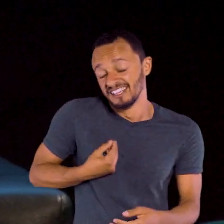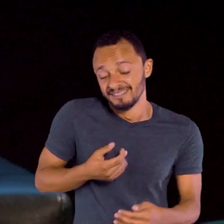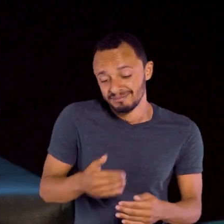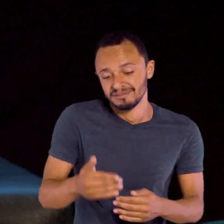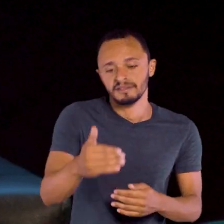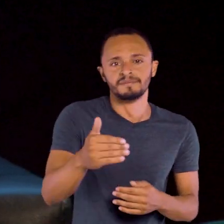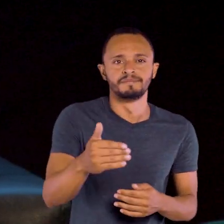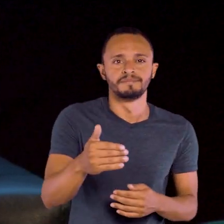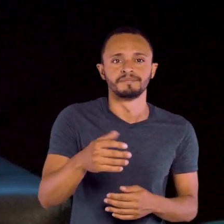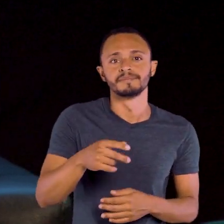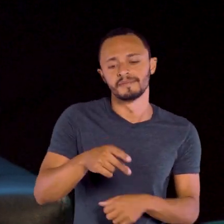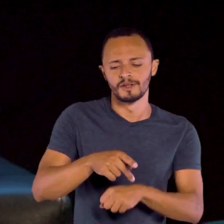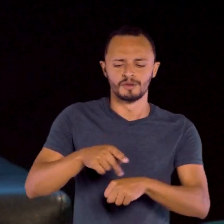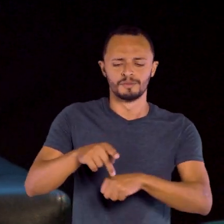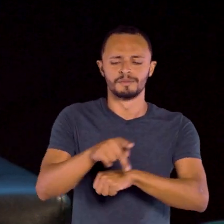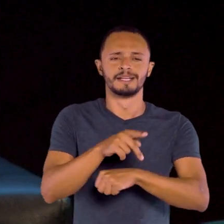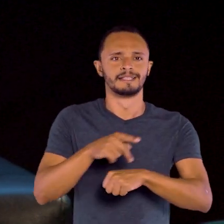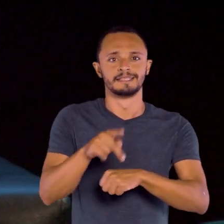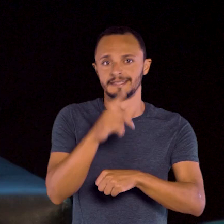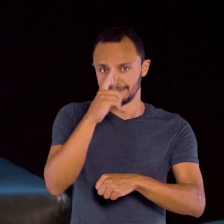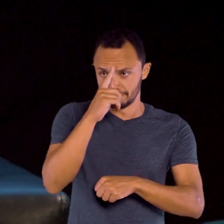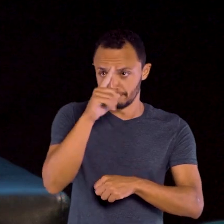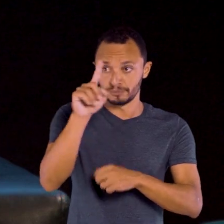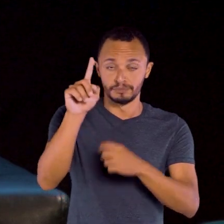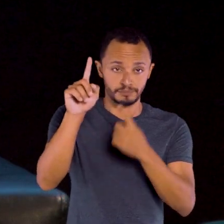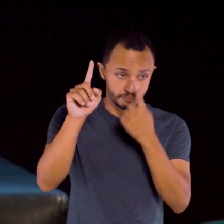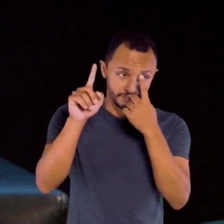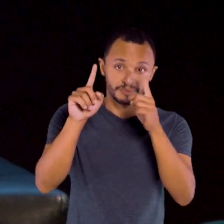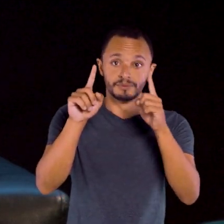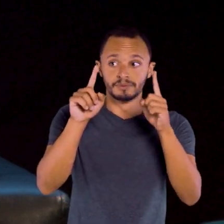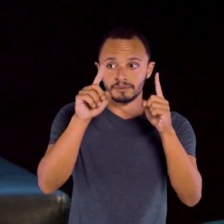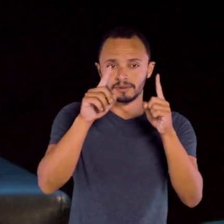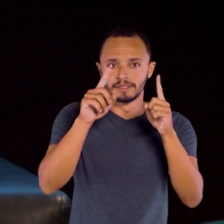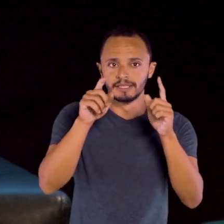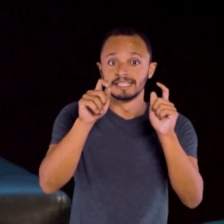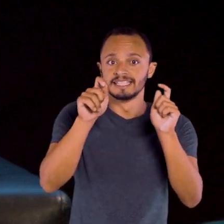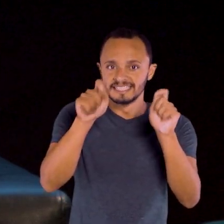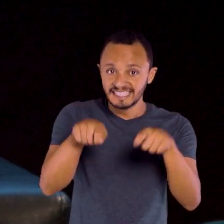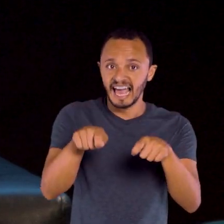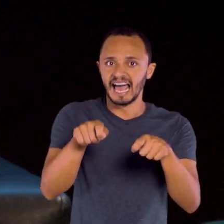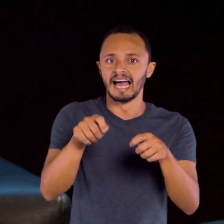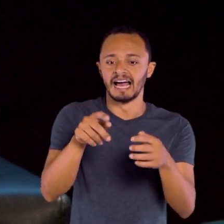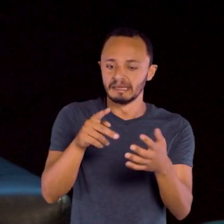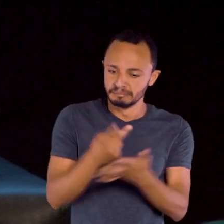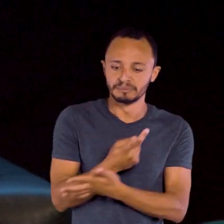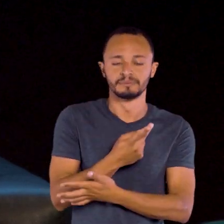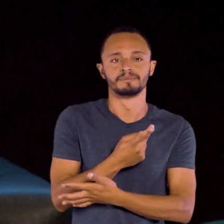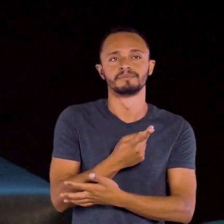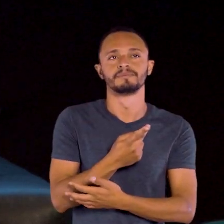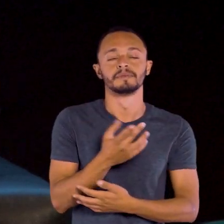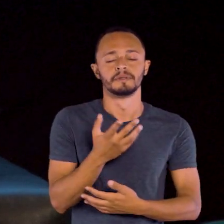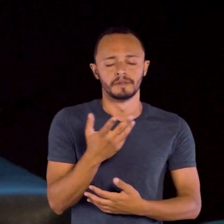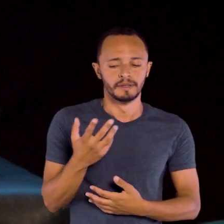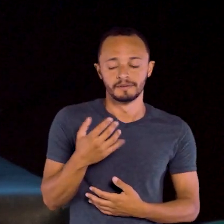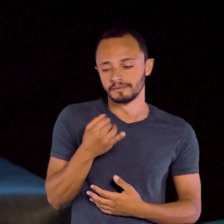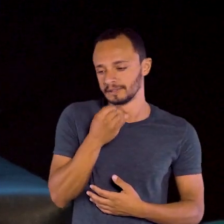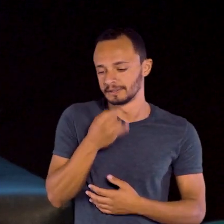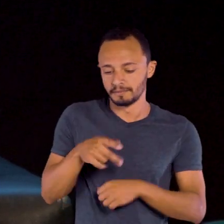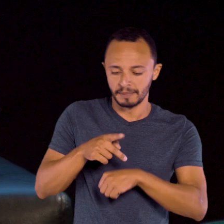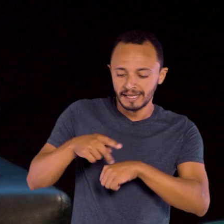gente, nosso país é muito criativo e nos dá muitos motivos. Né? Sabe, Tim Maia, me